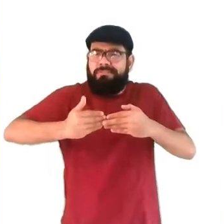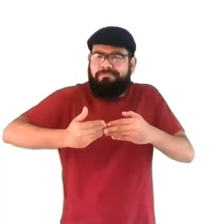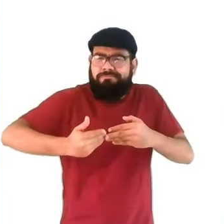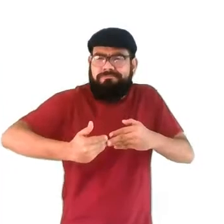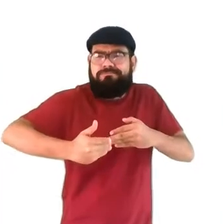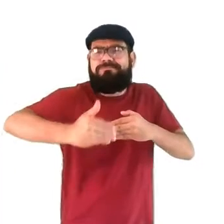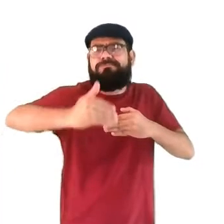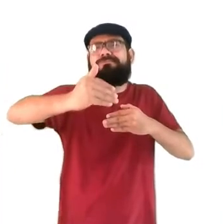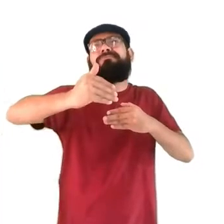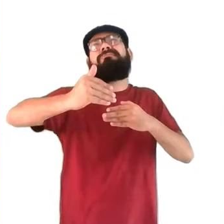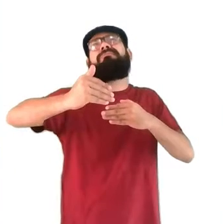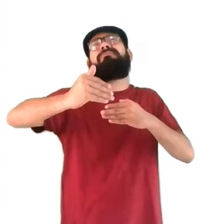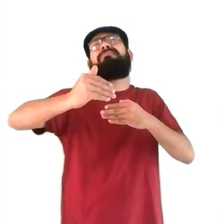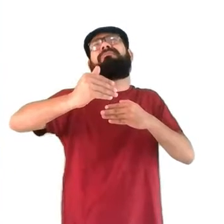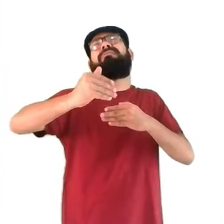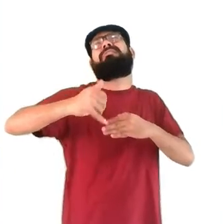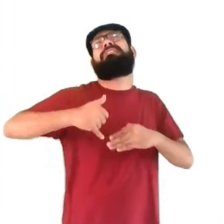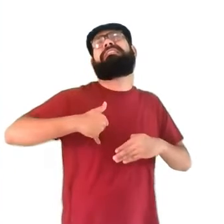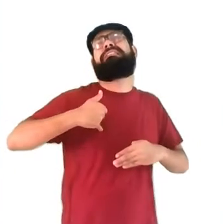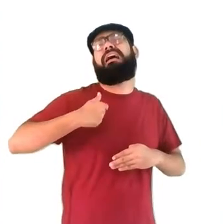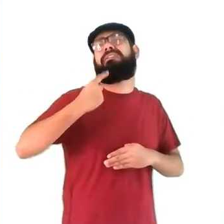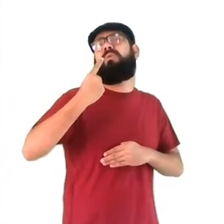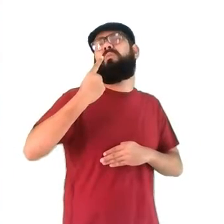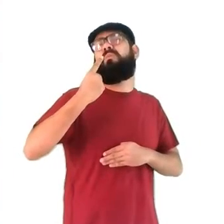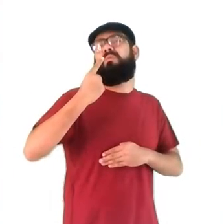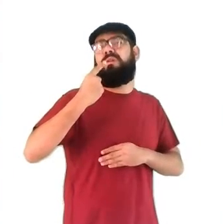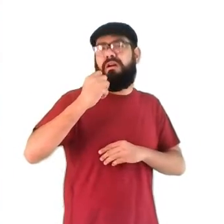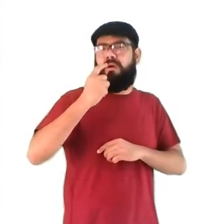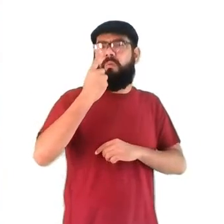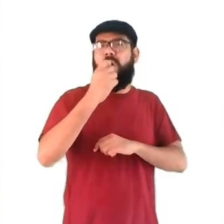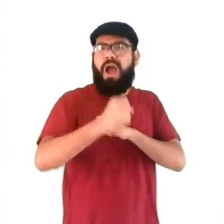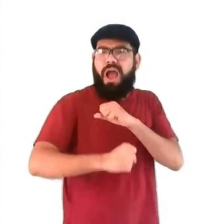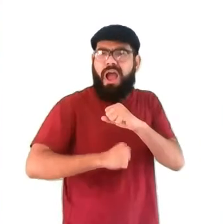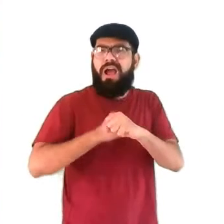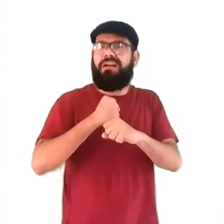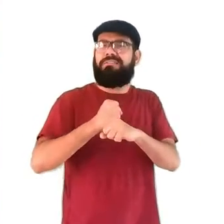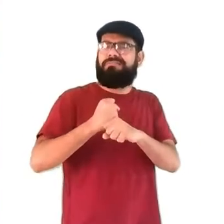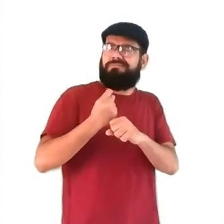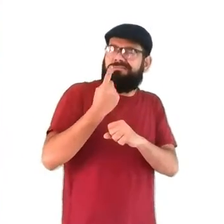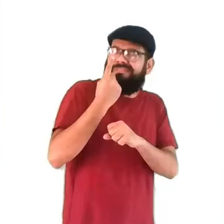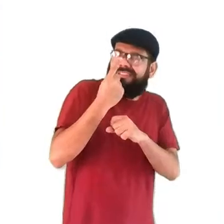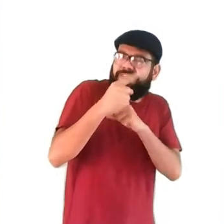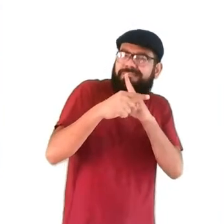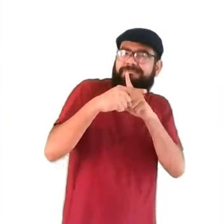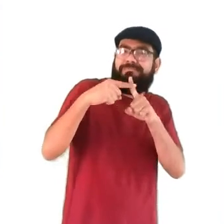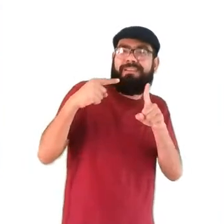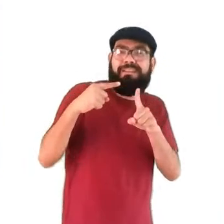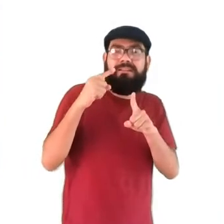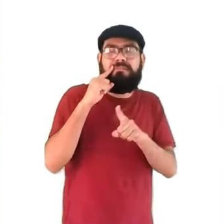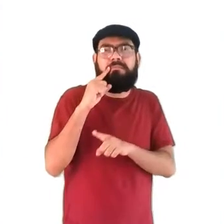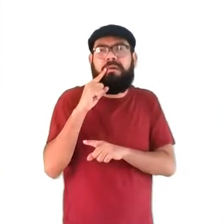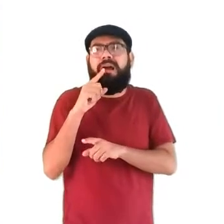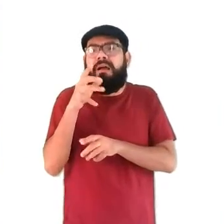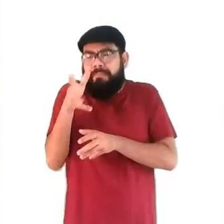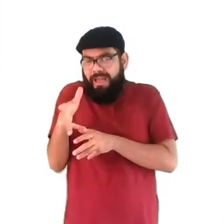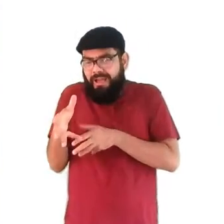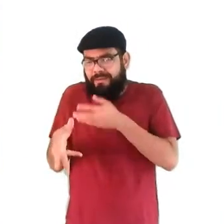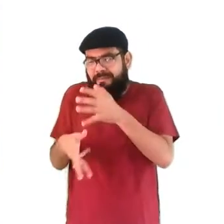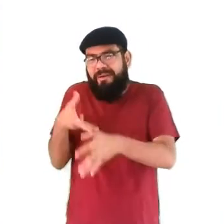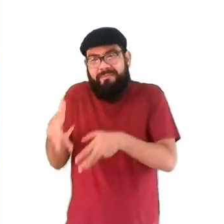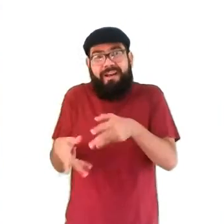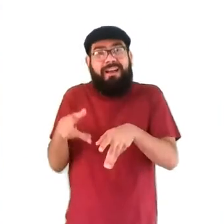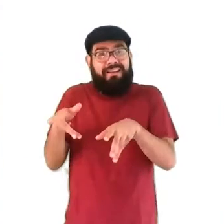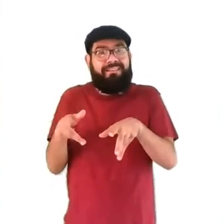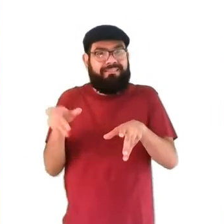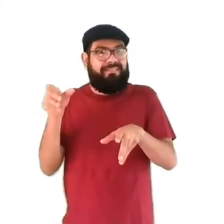ano e meio, a gente consegue perceber o quê? As primeiras palavrinhas, e aí ela vai adentrando a segunda infância, onde